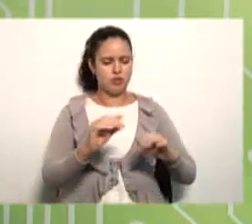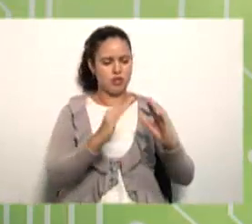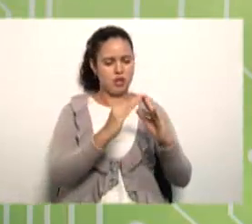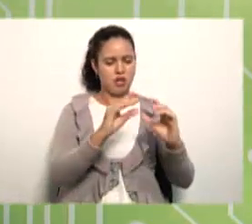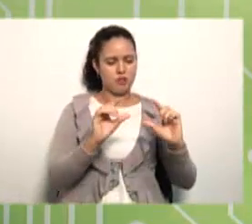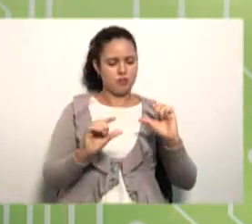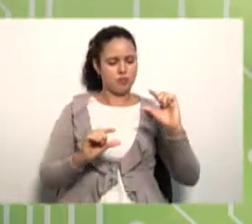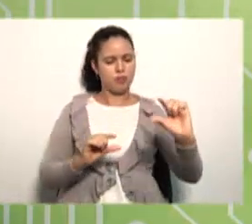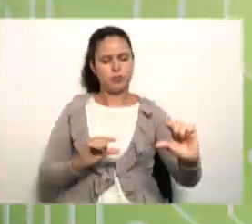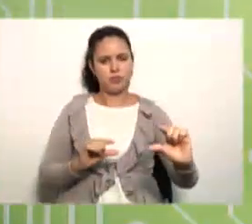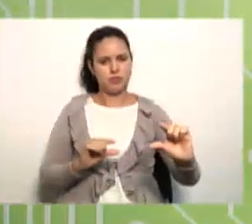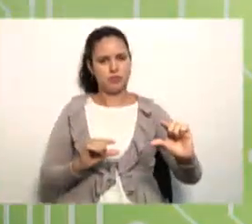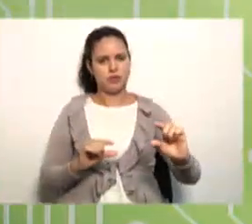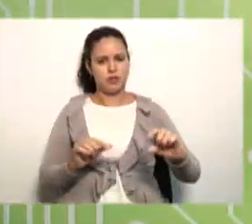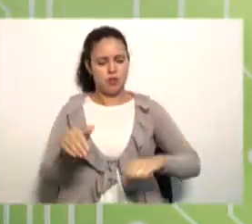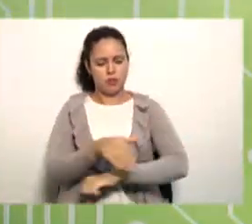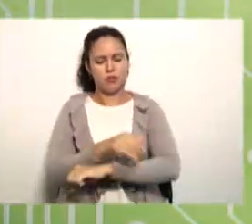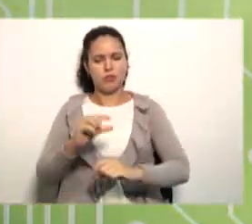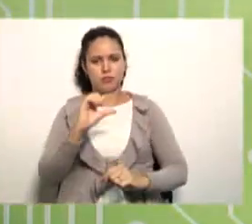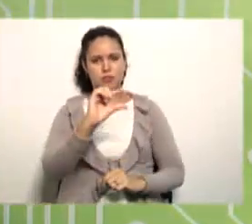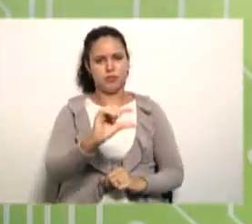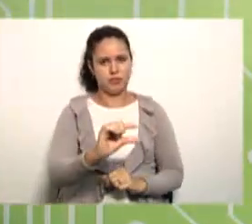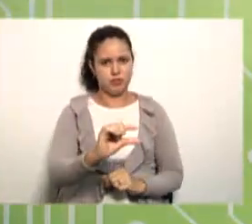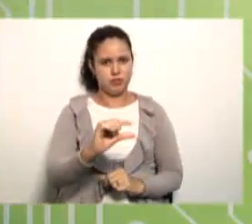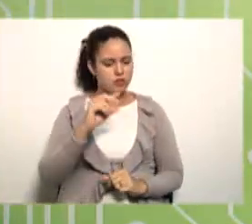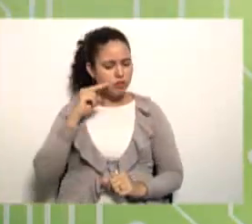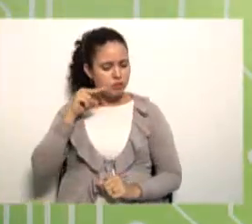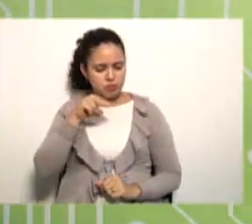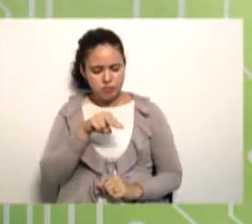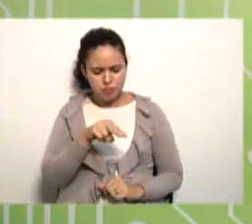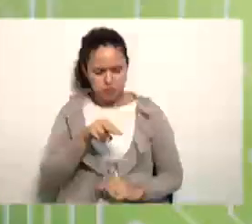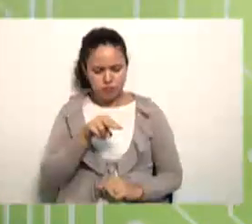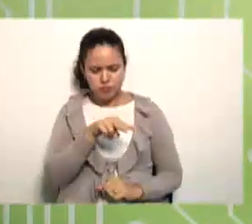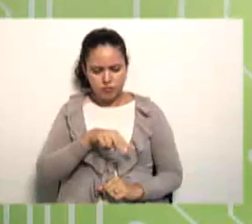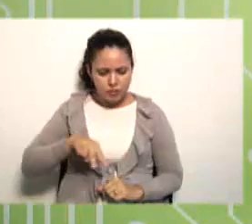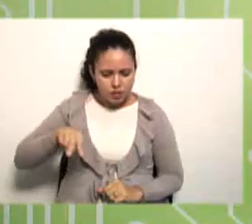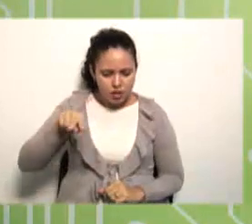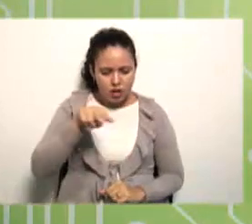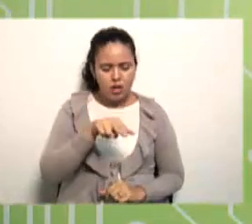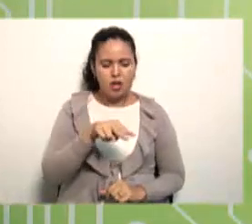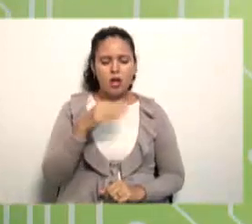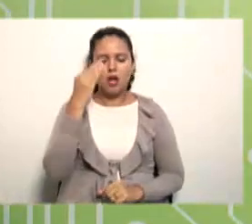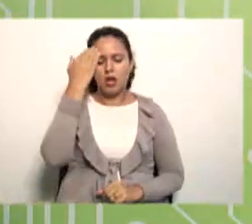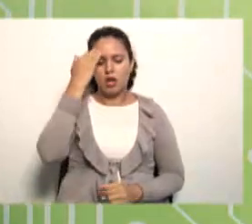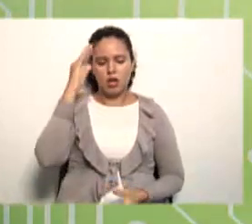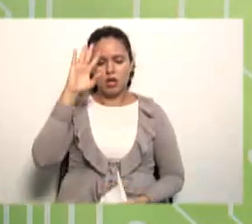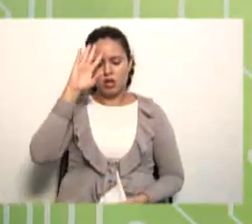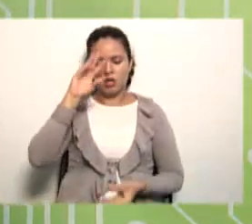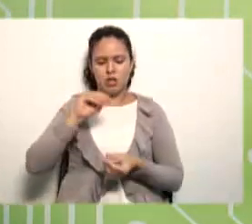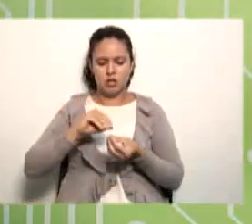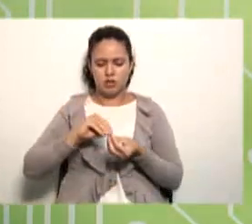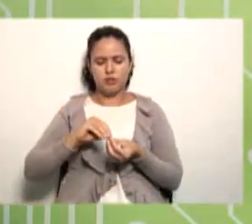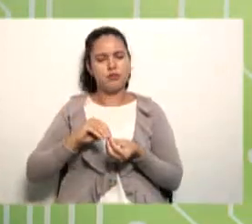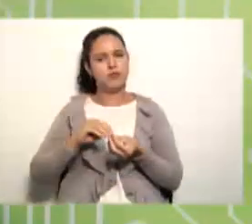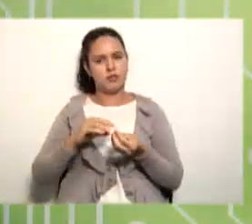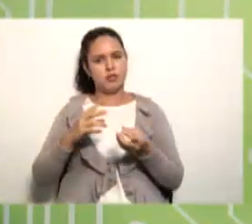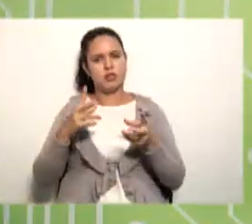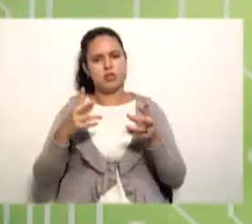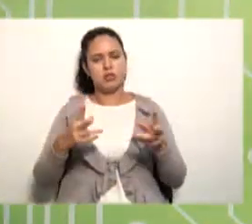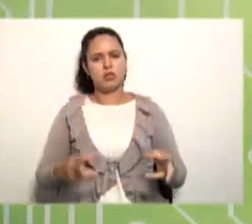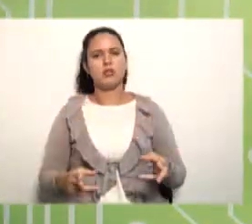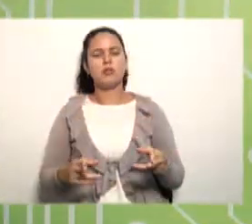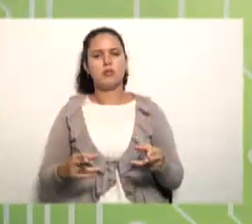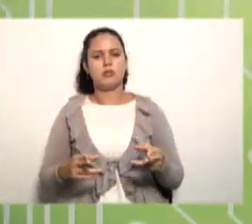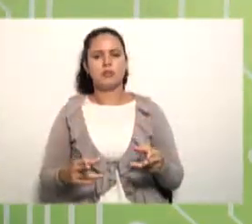verdade. Mas ela consegue te dar uma visualização do que é o mundo real. Então, para entender economia, a gente criou